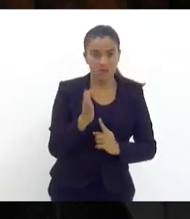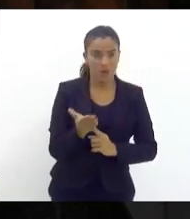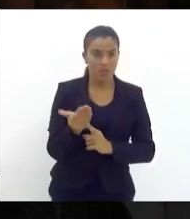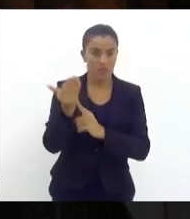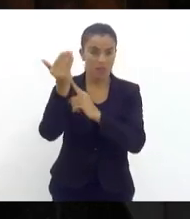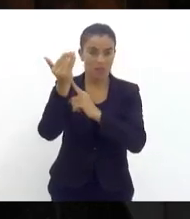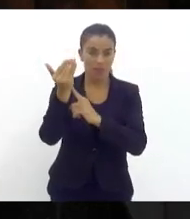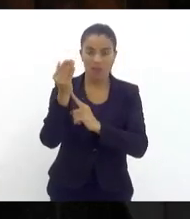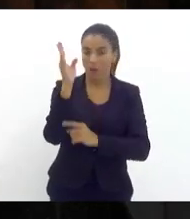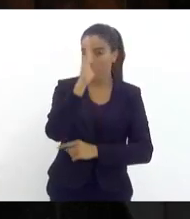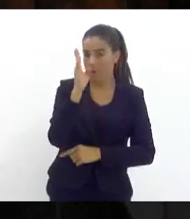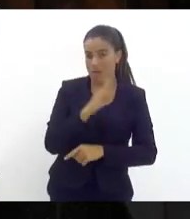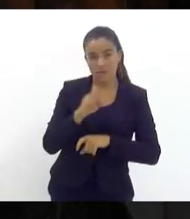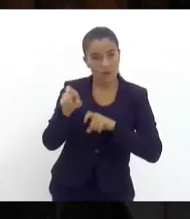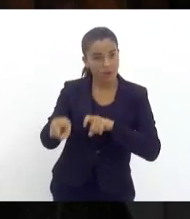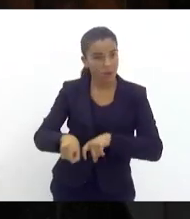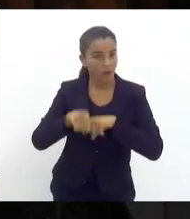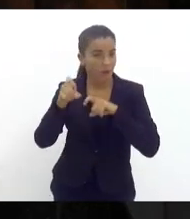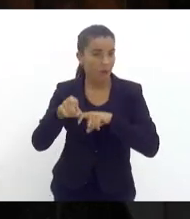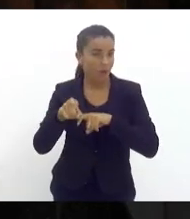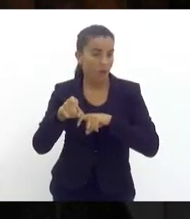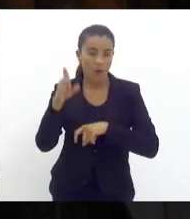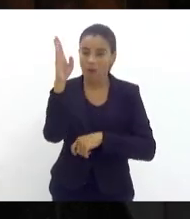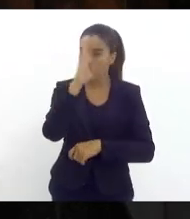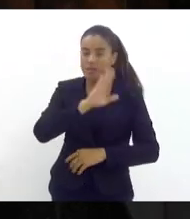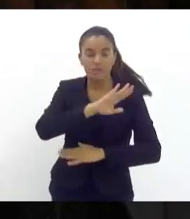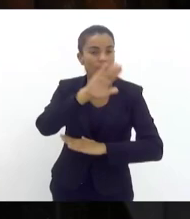Agro o Brasil é tudo